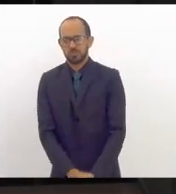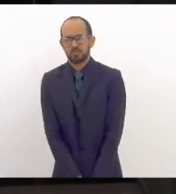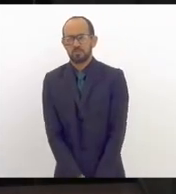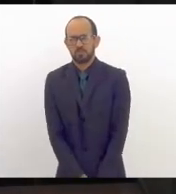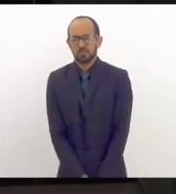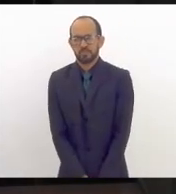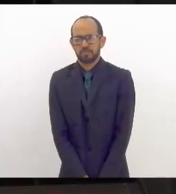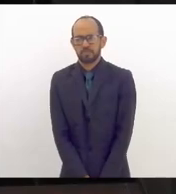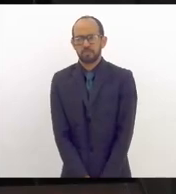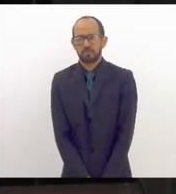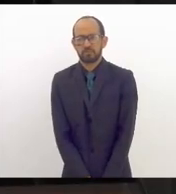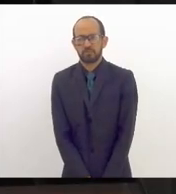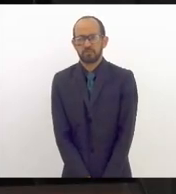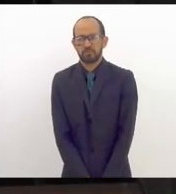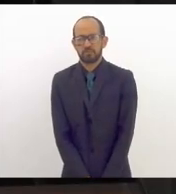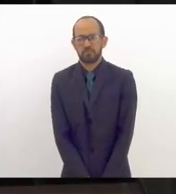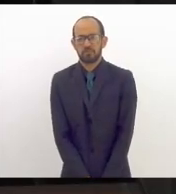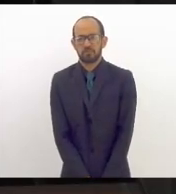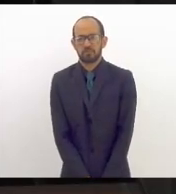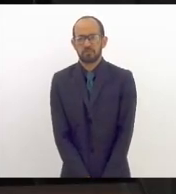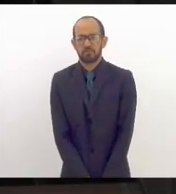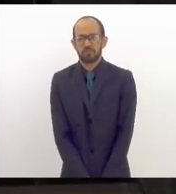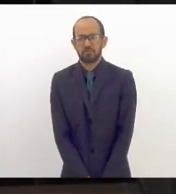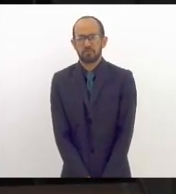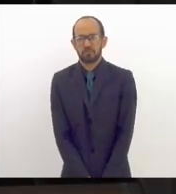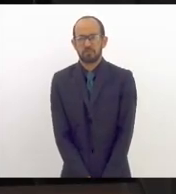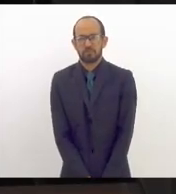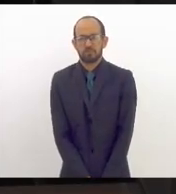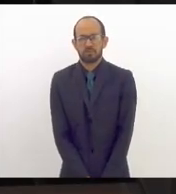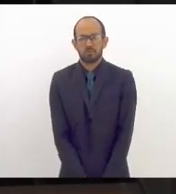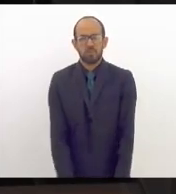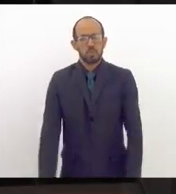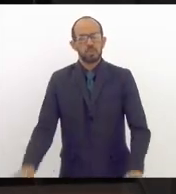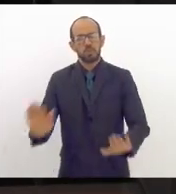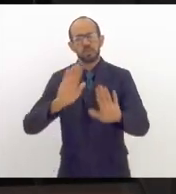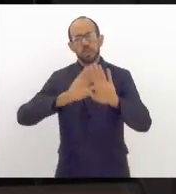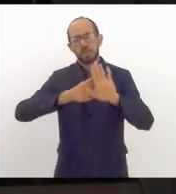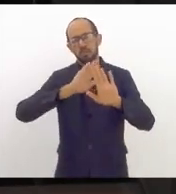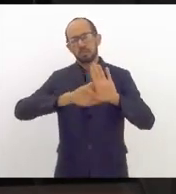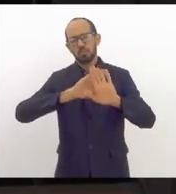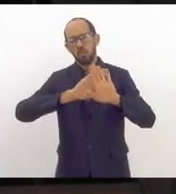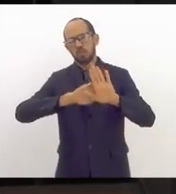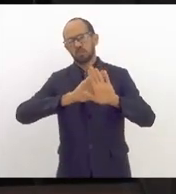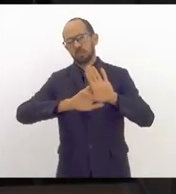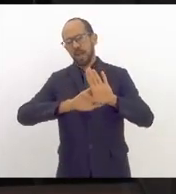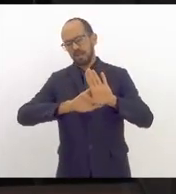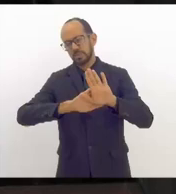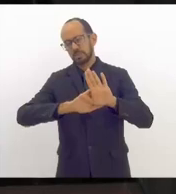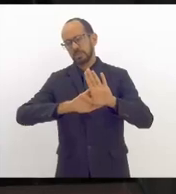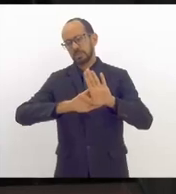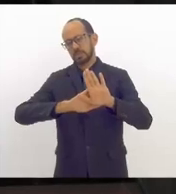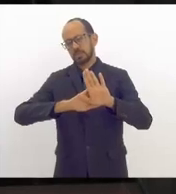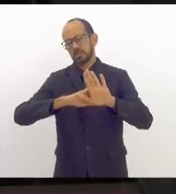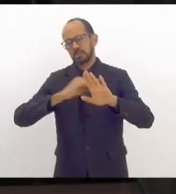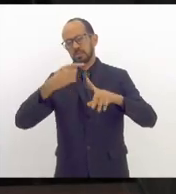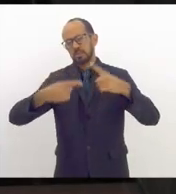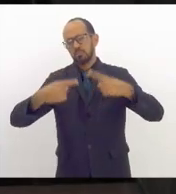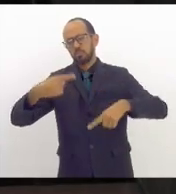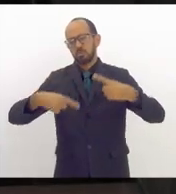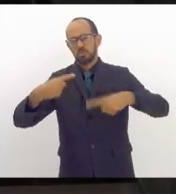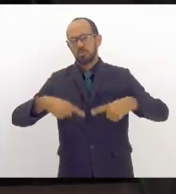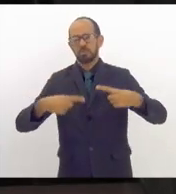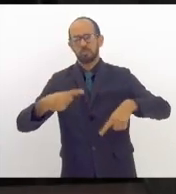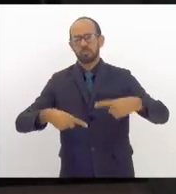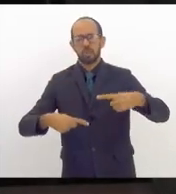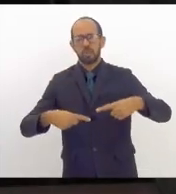se falou o sombreamento em sombreamento da política